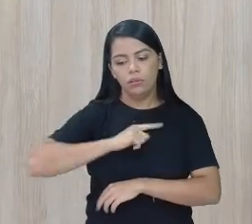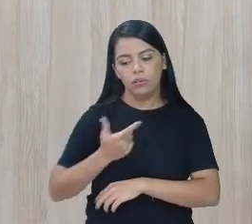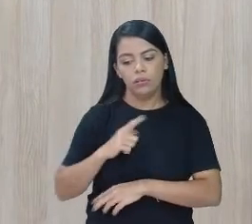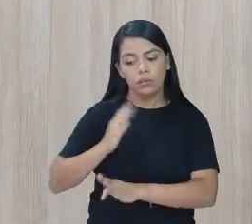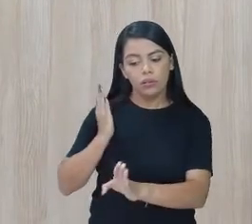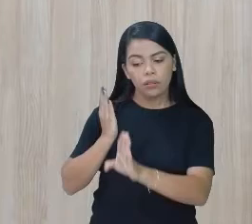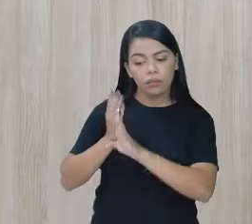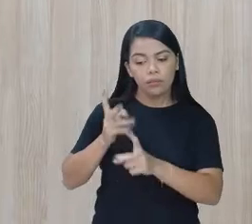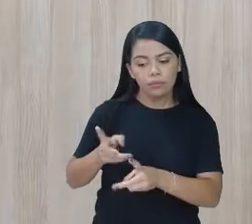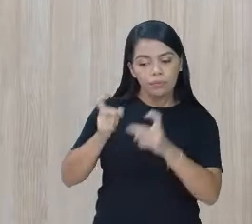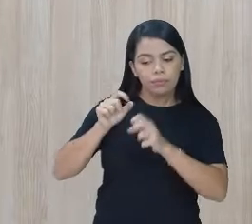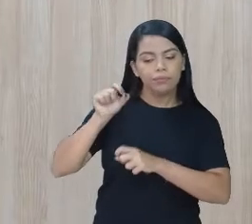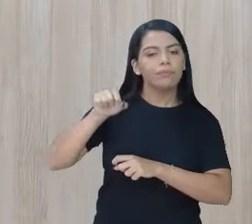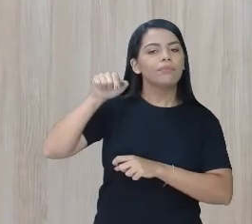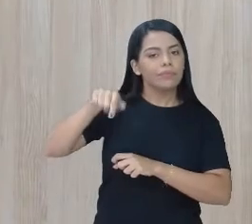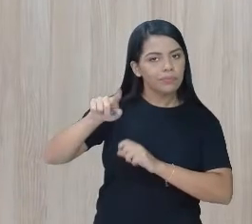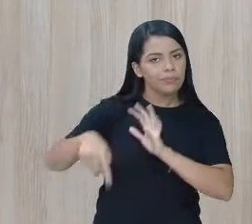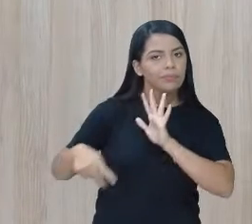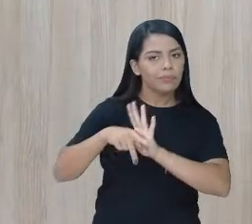facilidade.